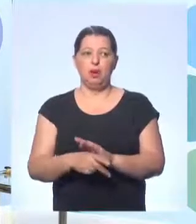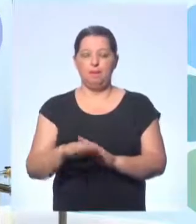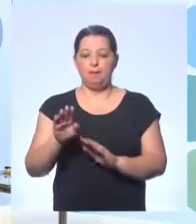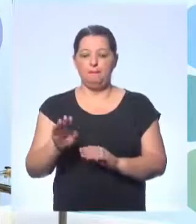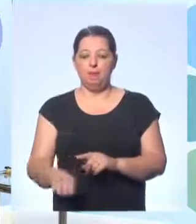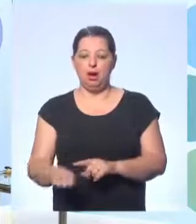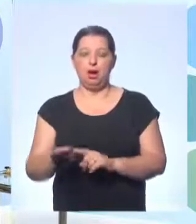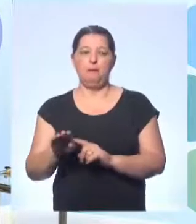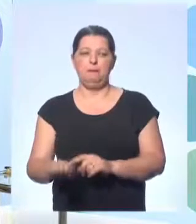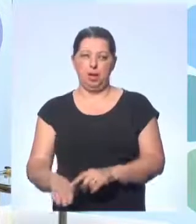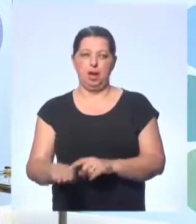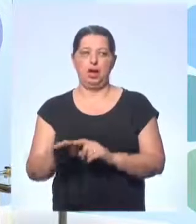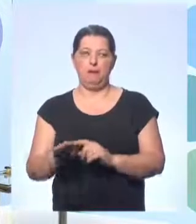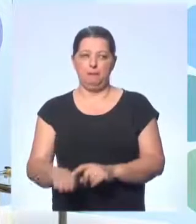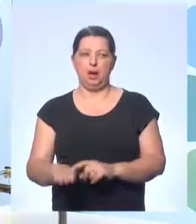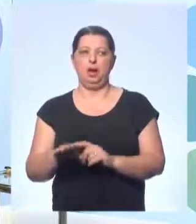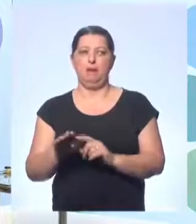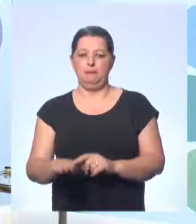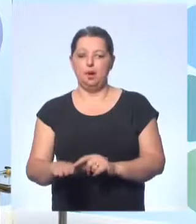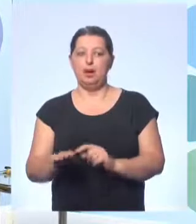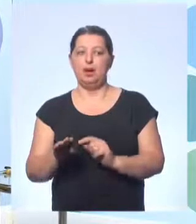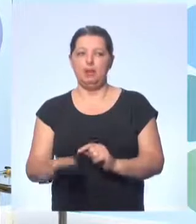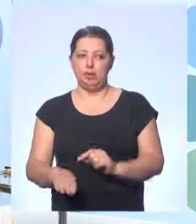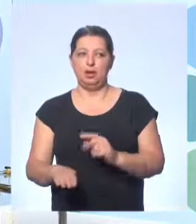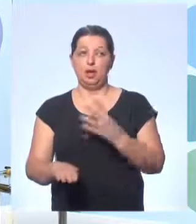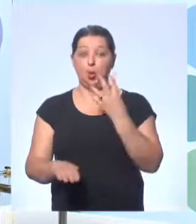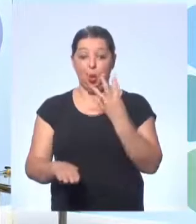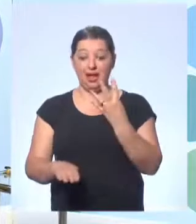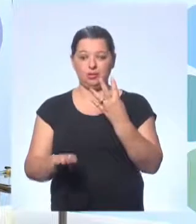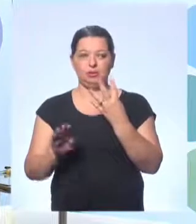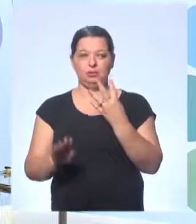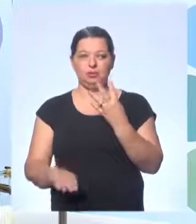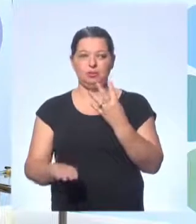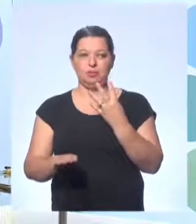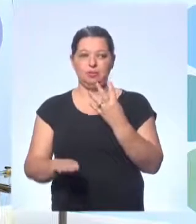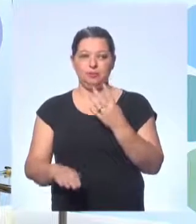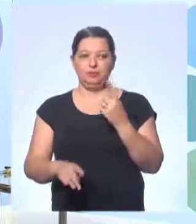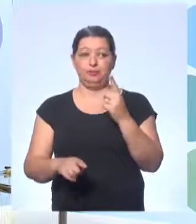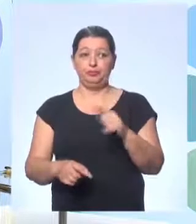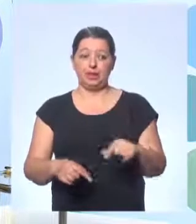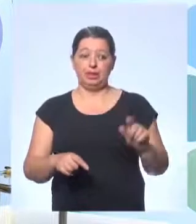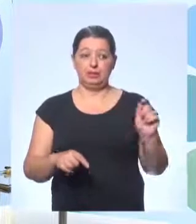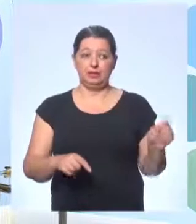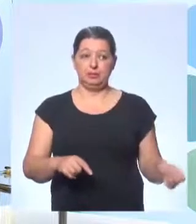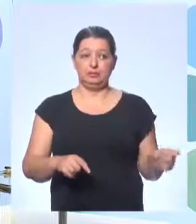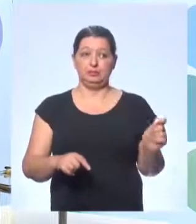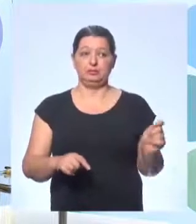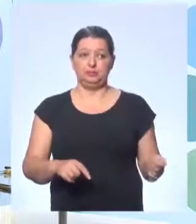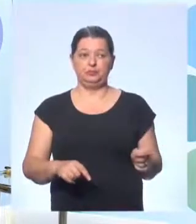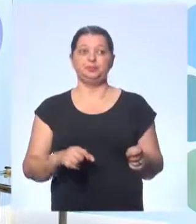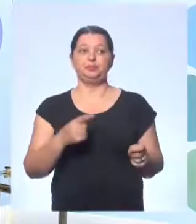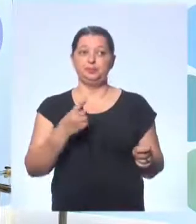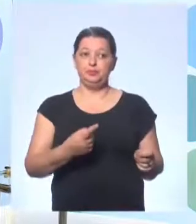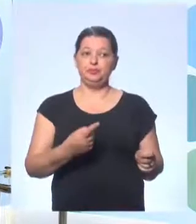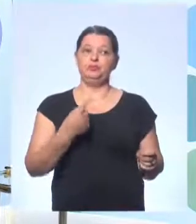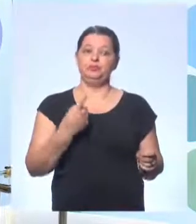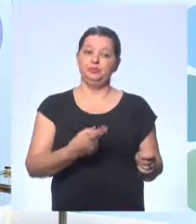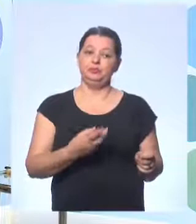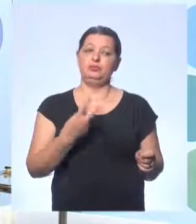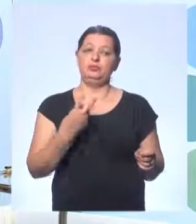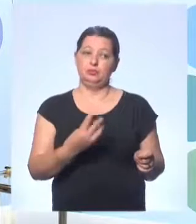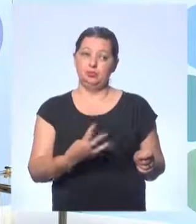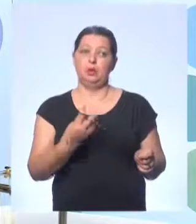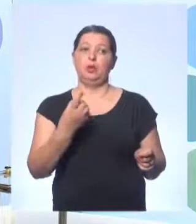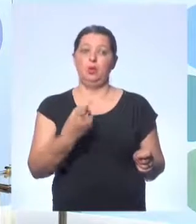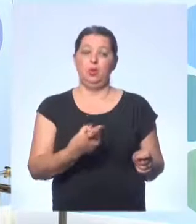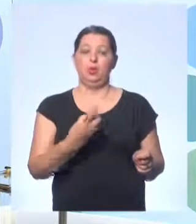tocando com o pé, que é esse som grave, ele está tocando 4 tempos. E aqui eu estou tocando outra coisa, né? 6. 1, 2,